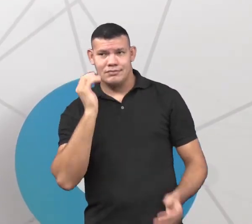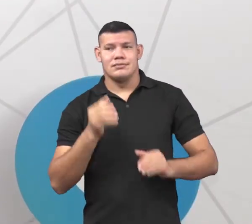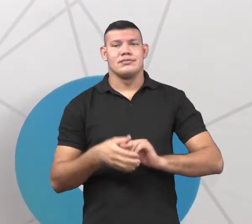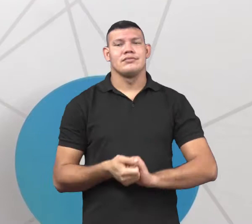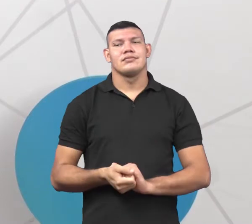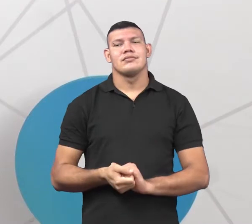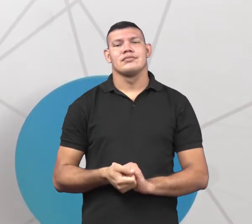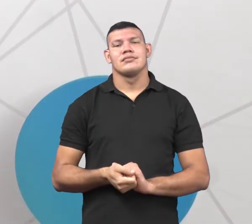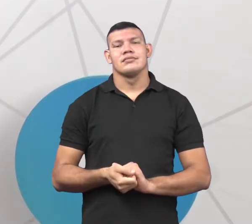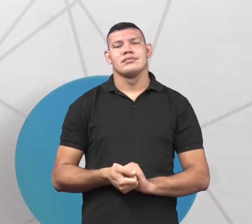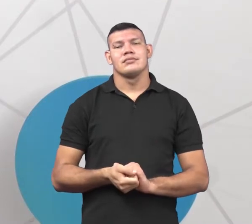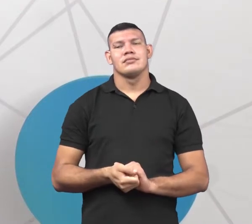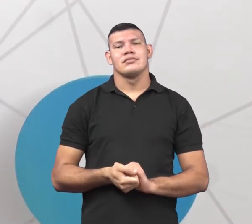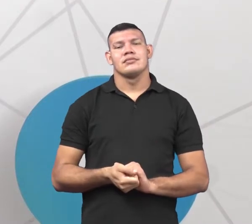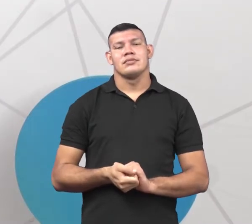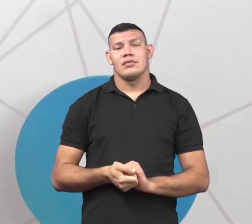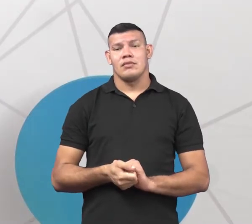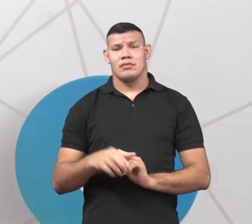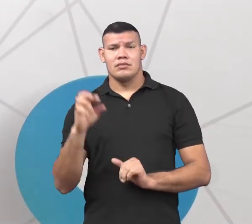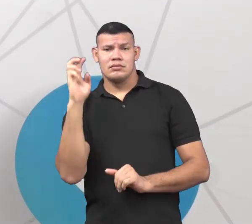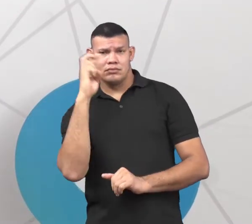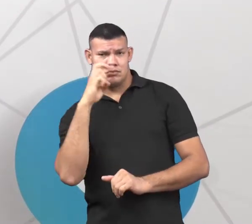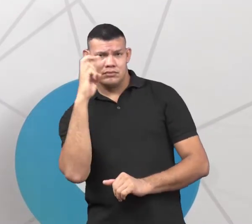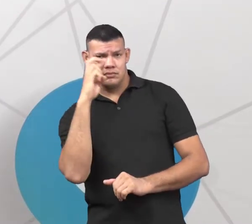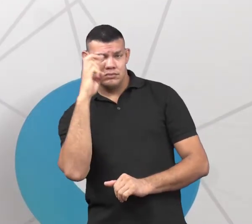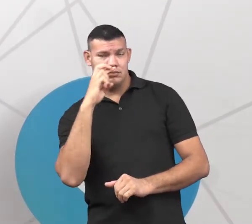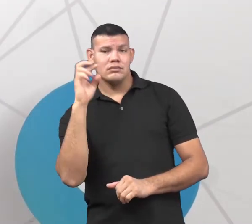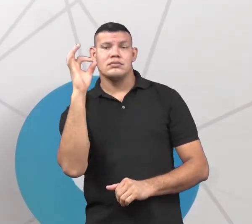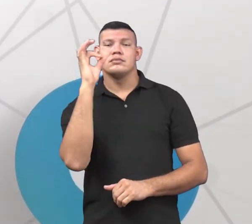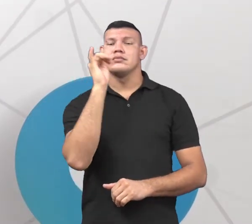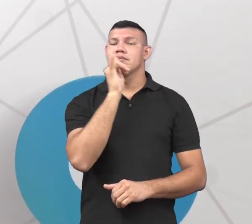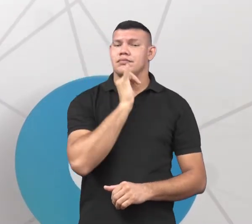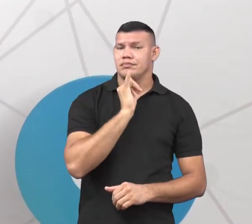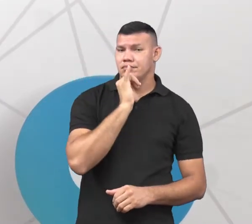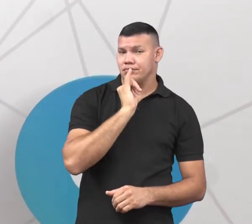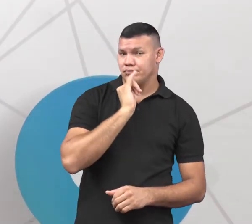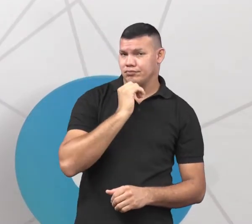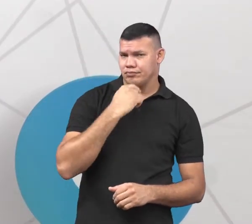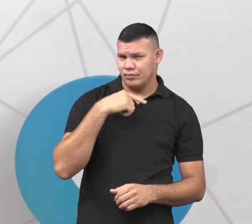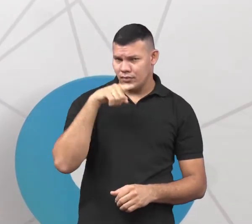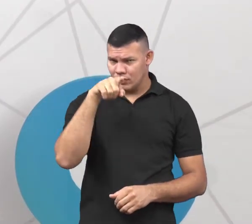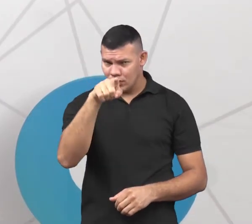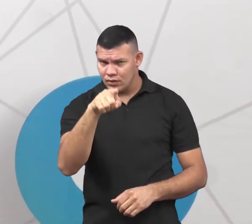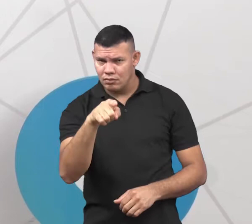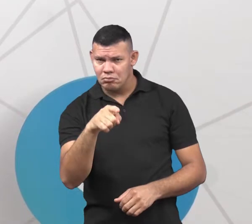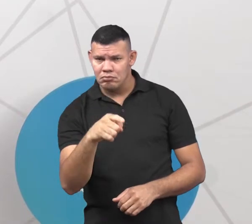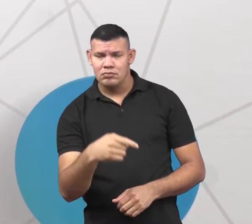ver? Observa estes ejemplos que eu puse para ustedes.